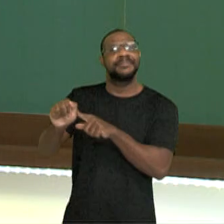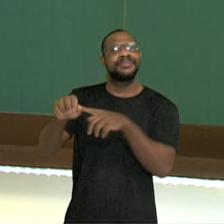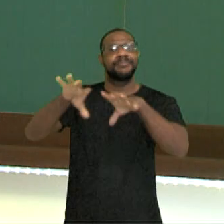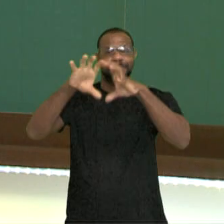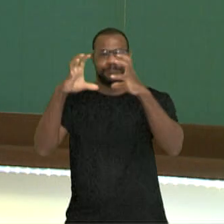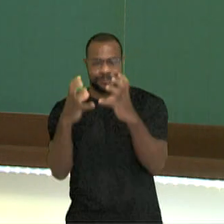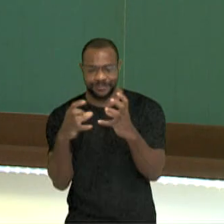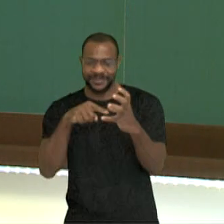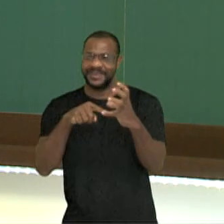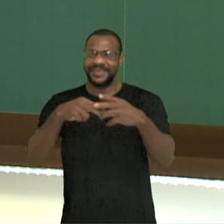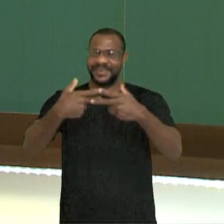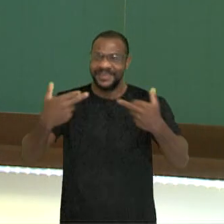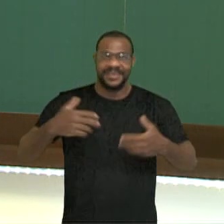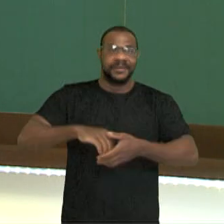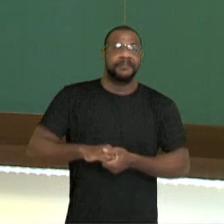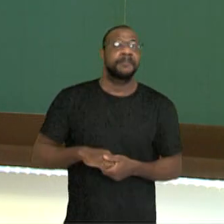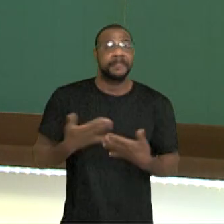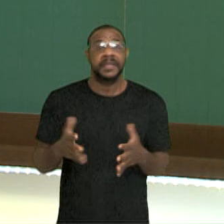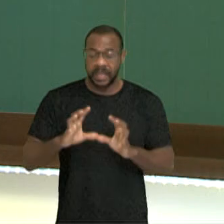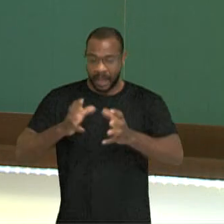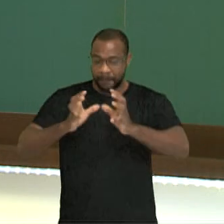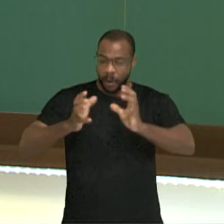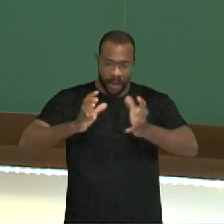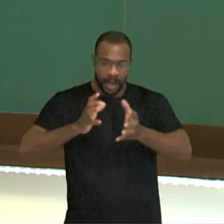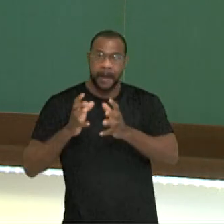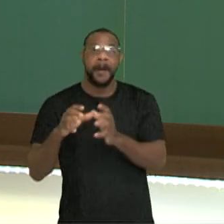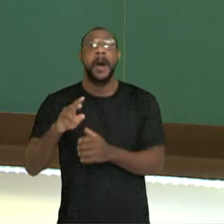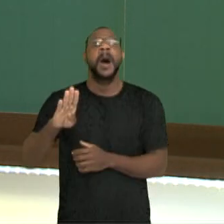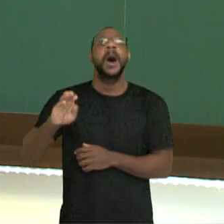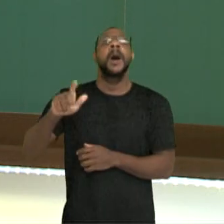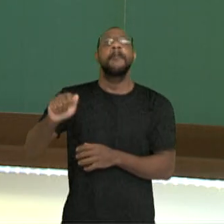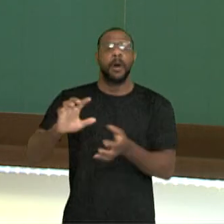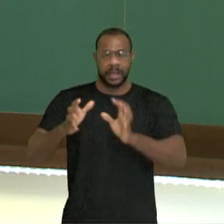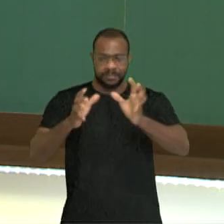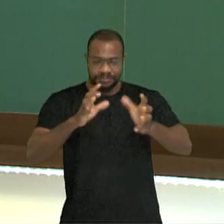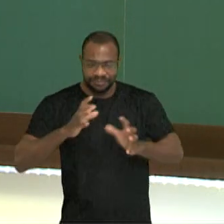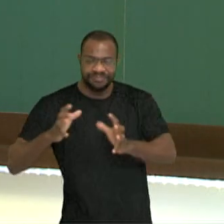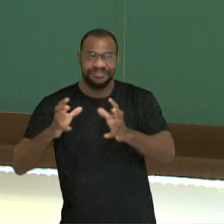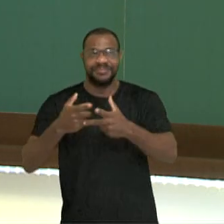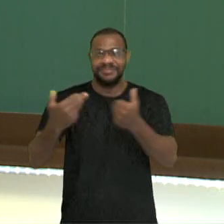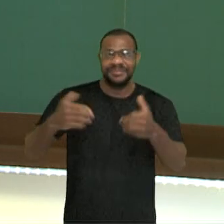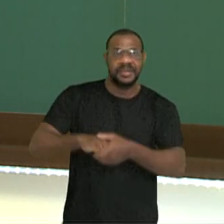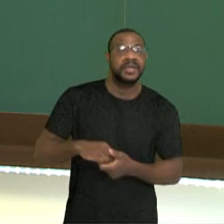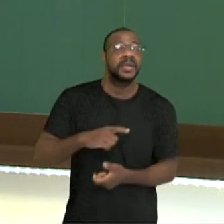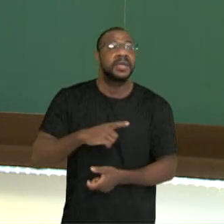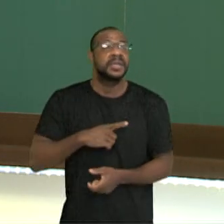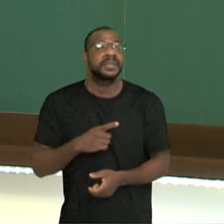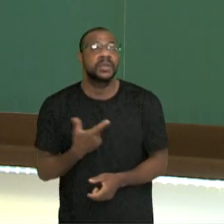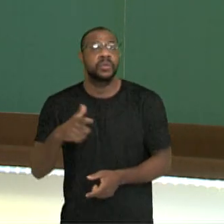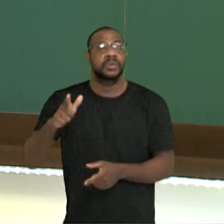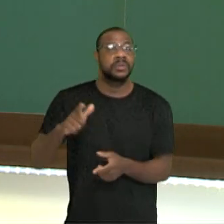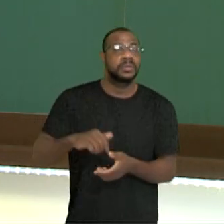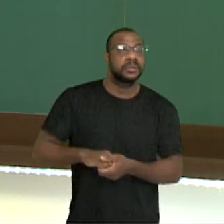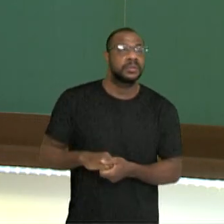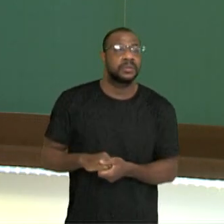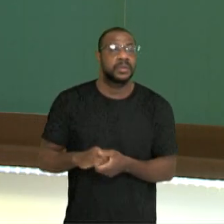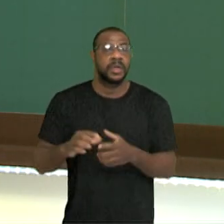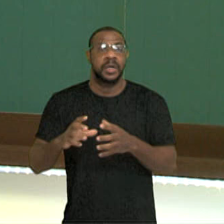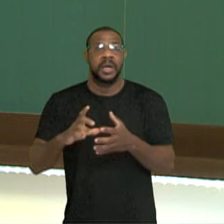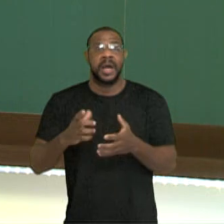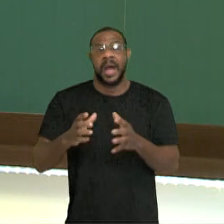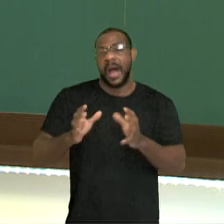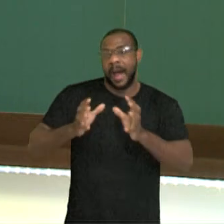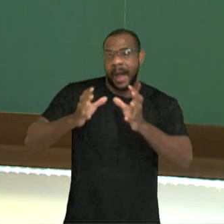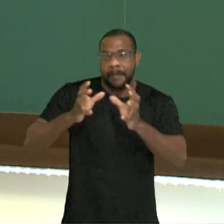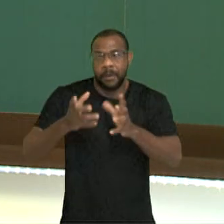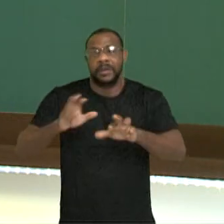como futebol americano, né? Que a bola deles não é esférica, né? Ela tem um ovoide ali, então já não